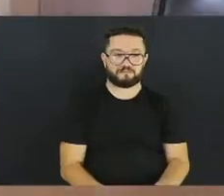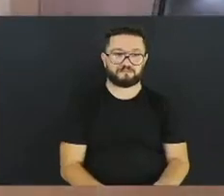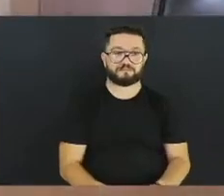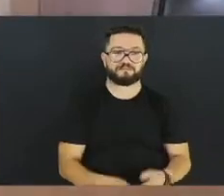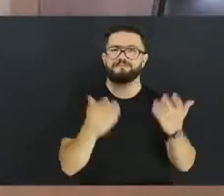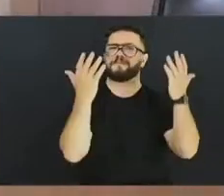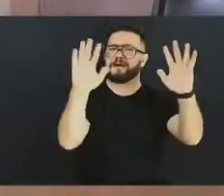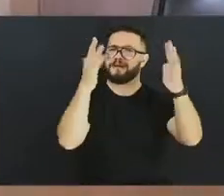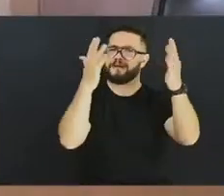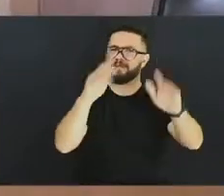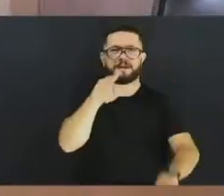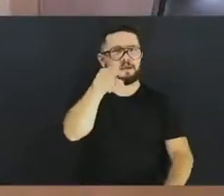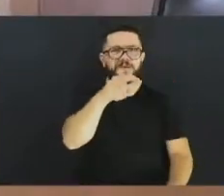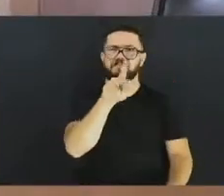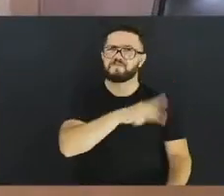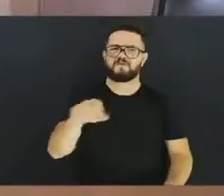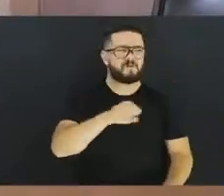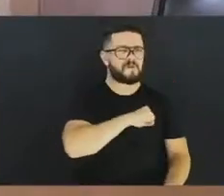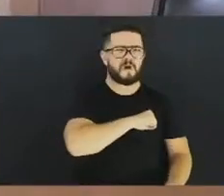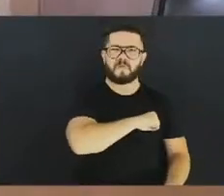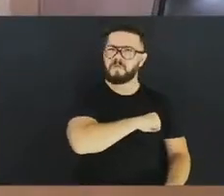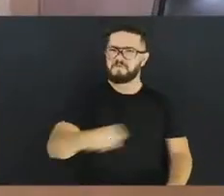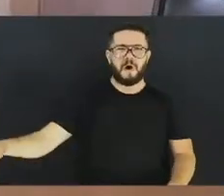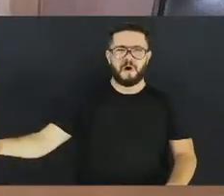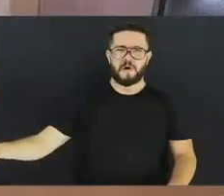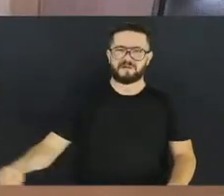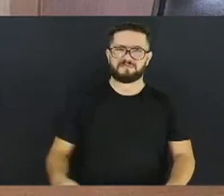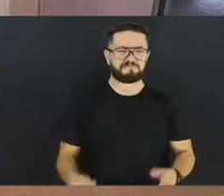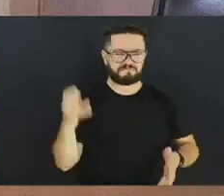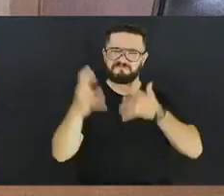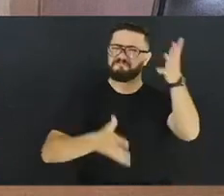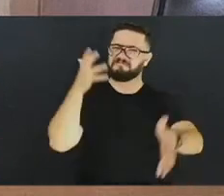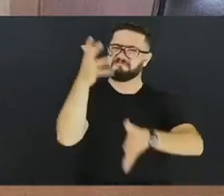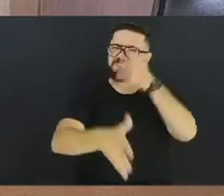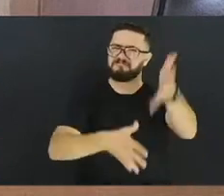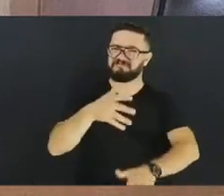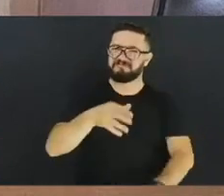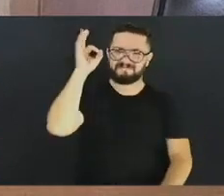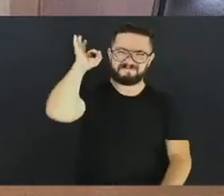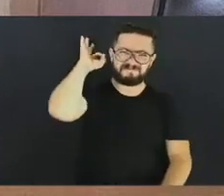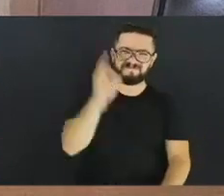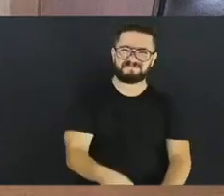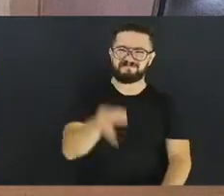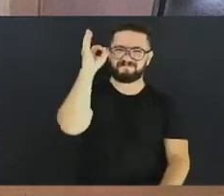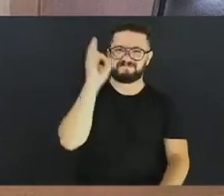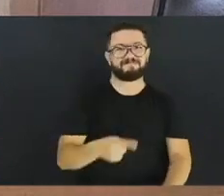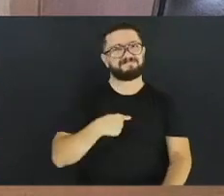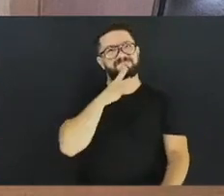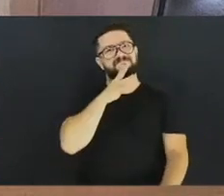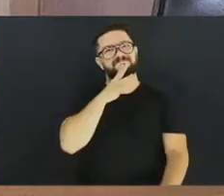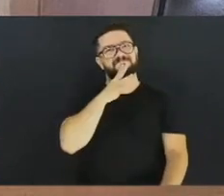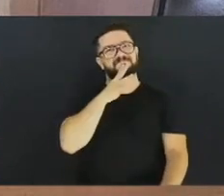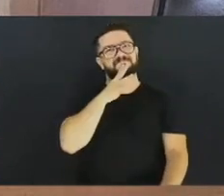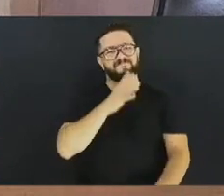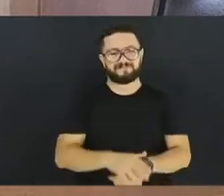professor porreta, aqueles que vêm e falam o que tem que falar. E é isso que a gente sempre admira. Professor, eu vi uma entrevista sua, há anos atrás,